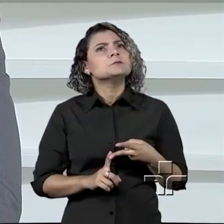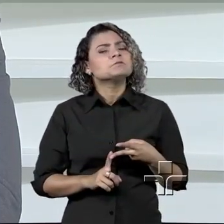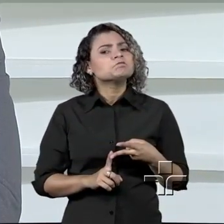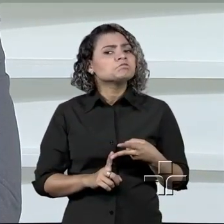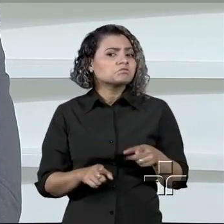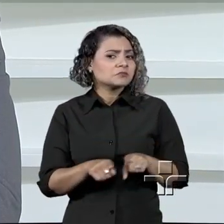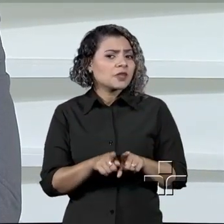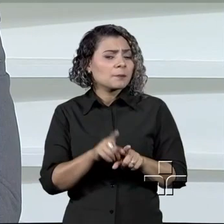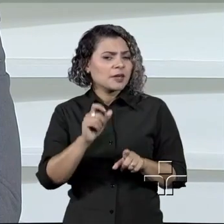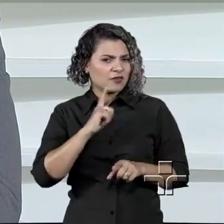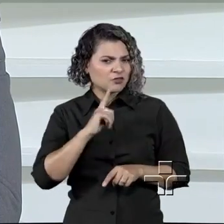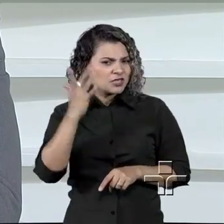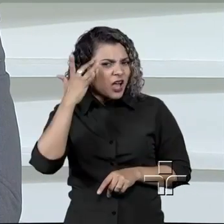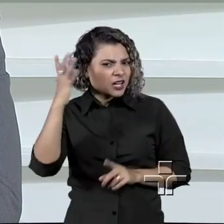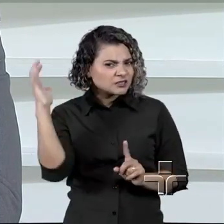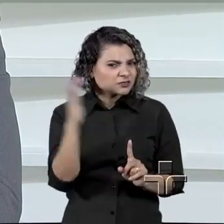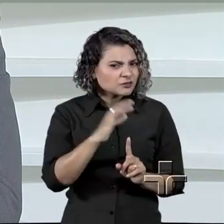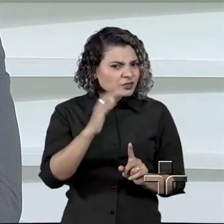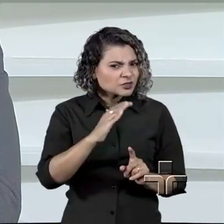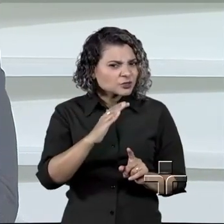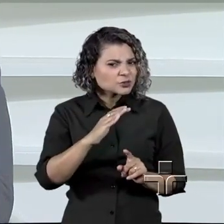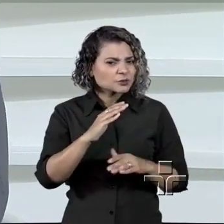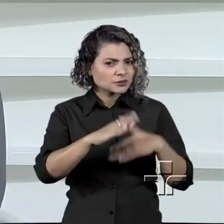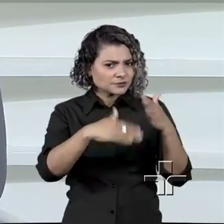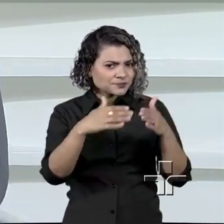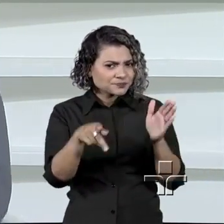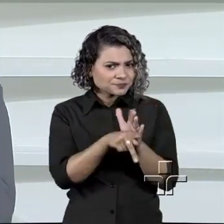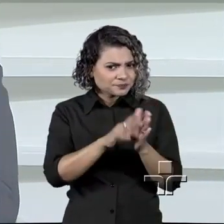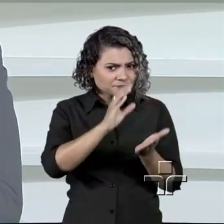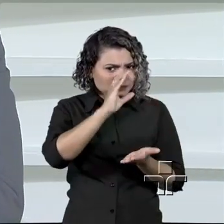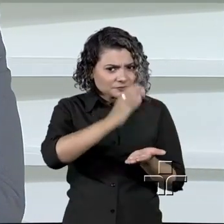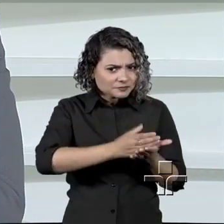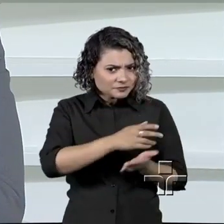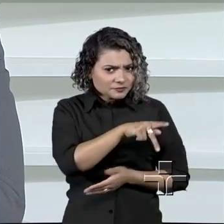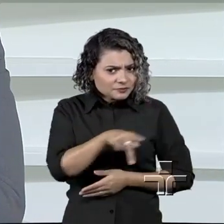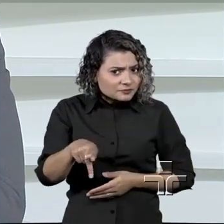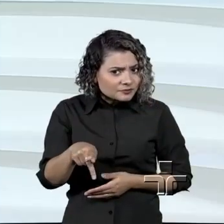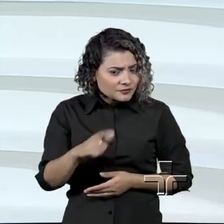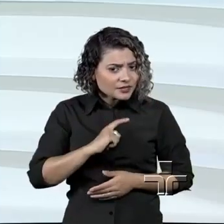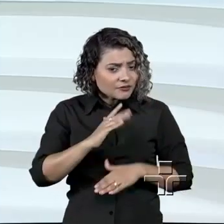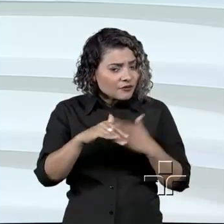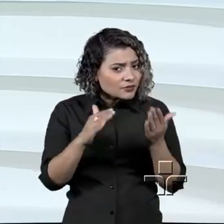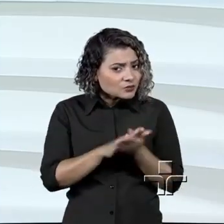isso teve algum reflexo aí no desempenho do partido na eleição presidencial?